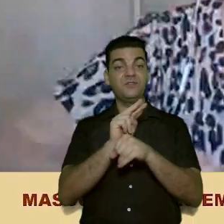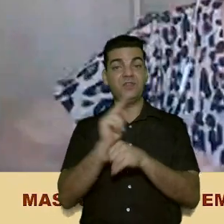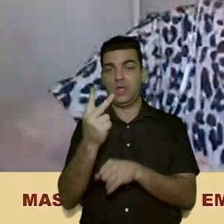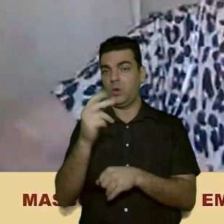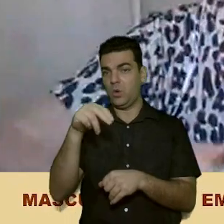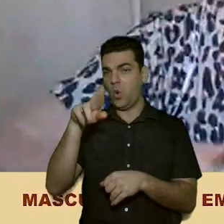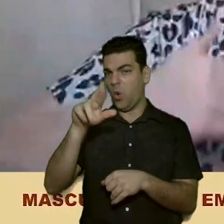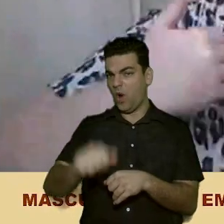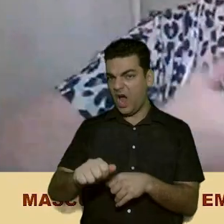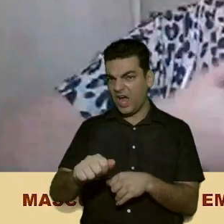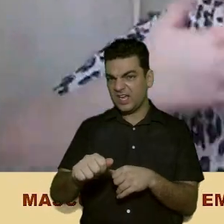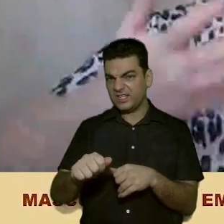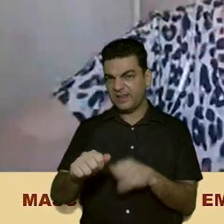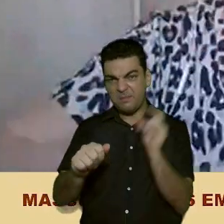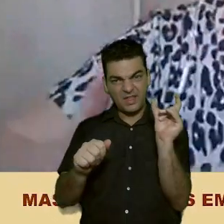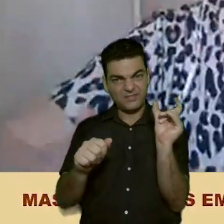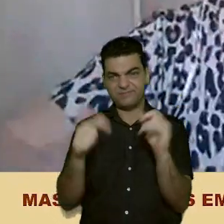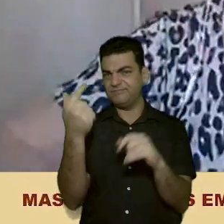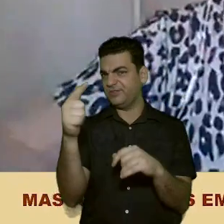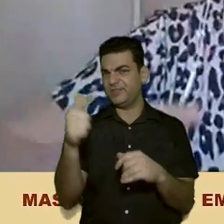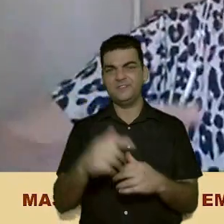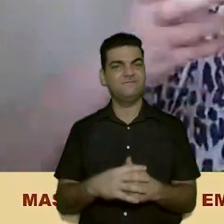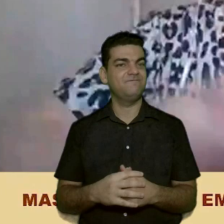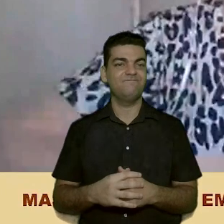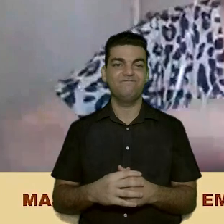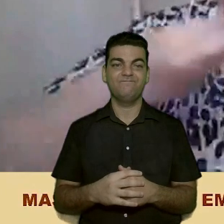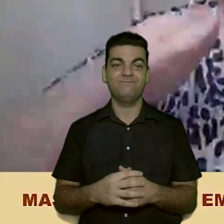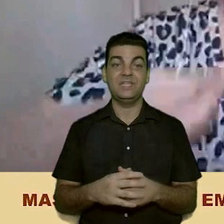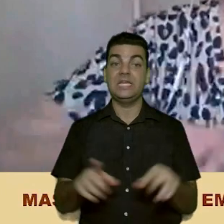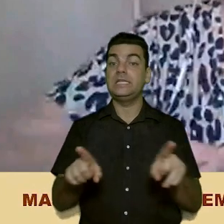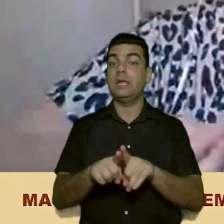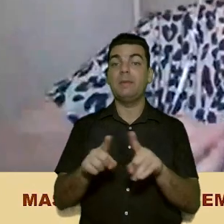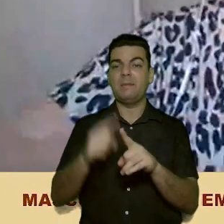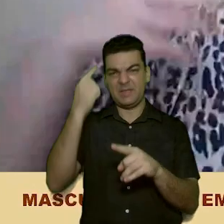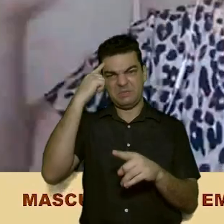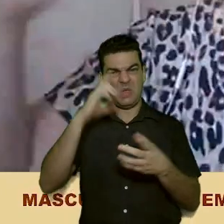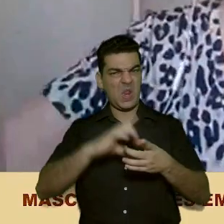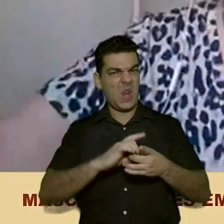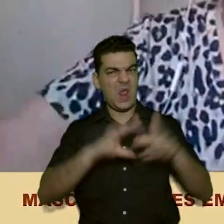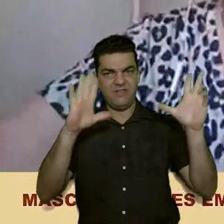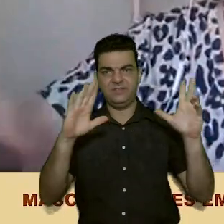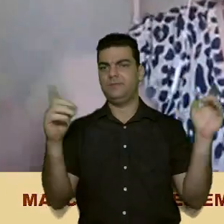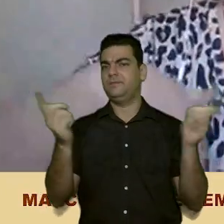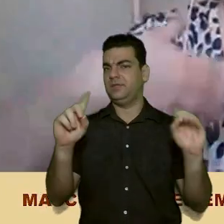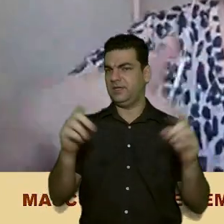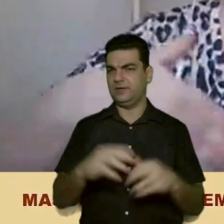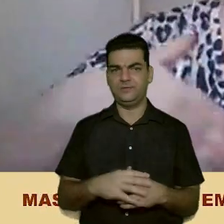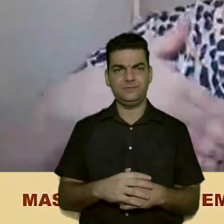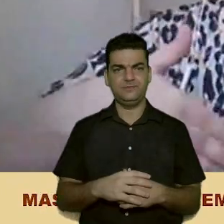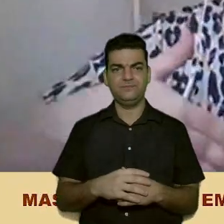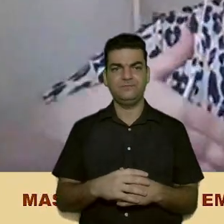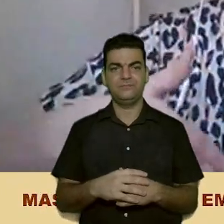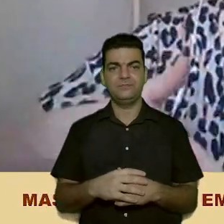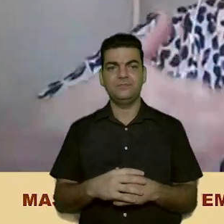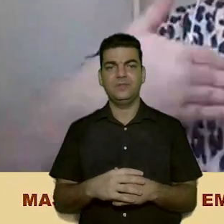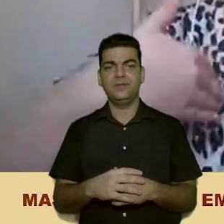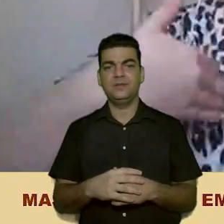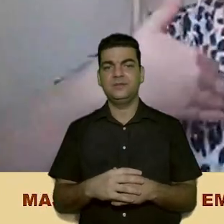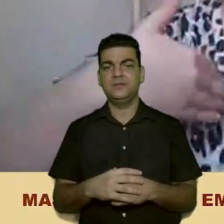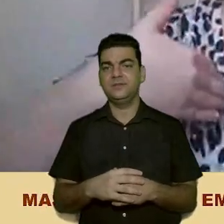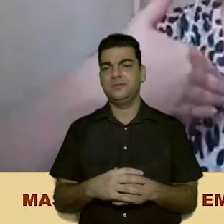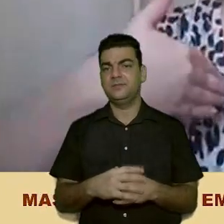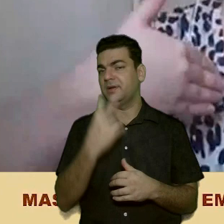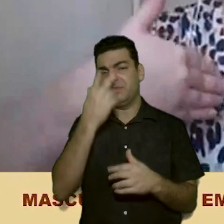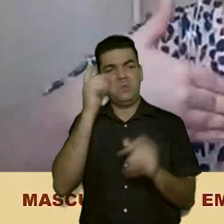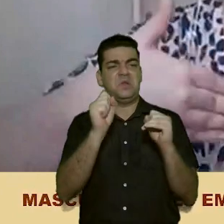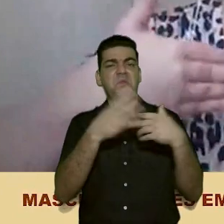Código de Processo Penal, nunca esteve escrito que legítima defesa da honra existia e muito mais que ela era uma excludente